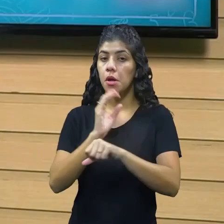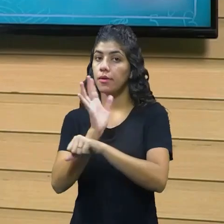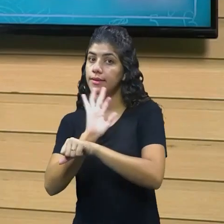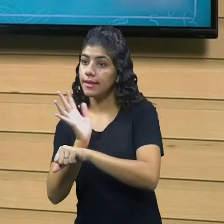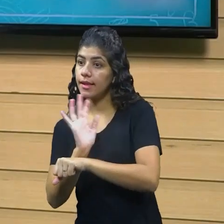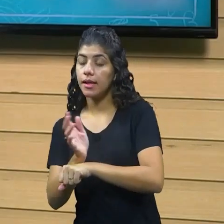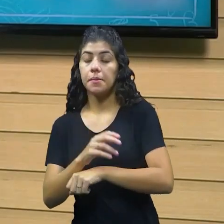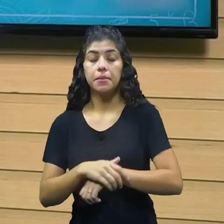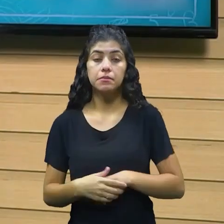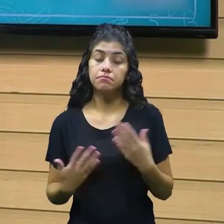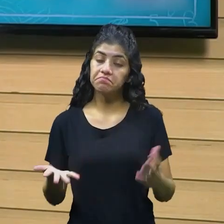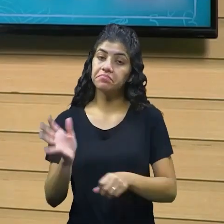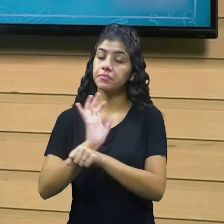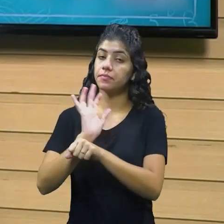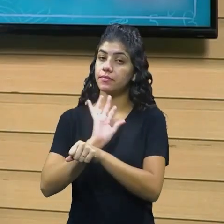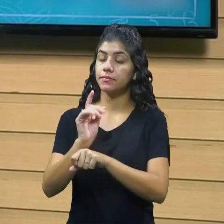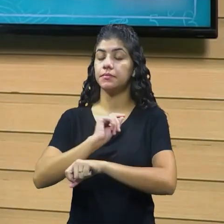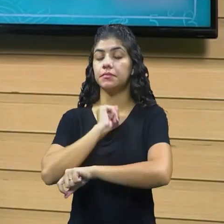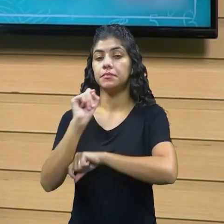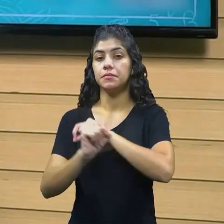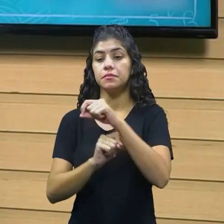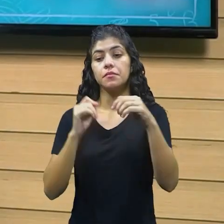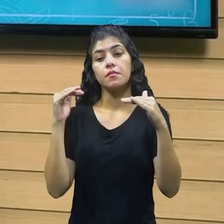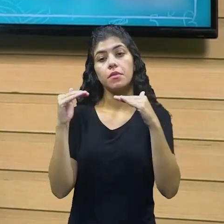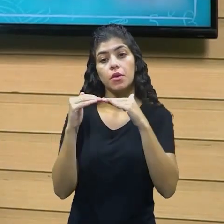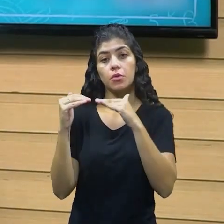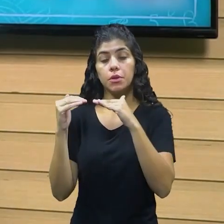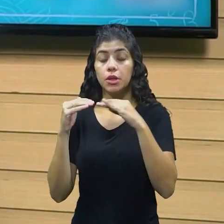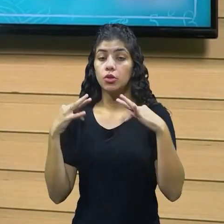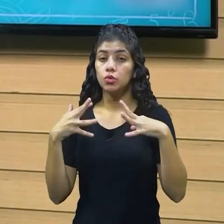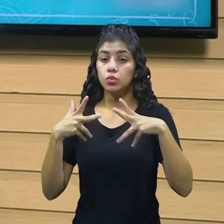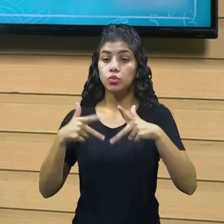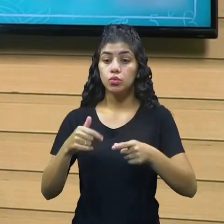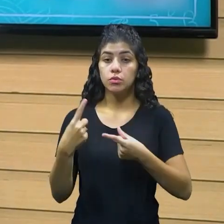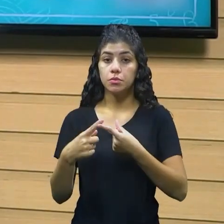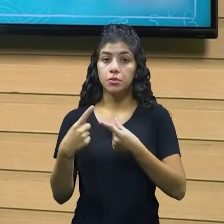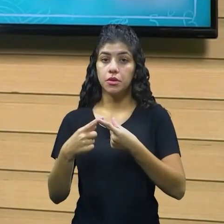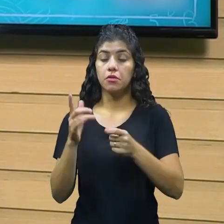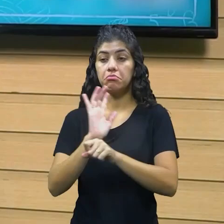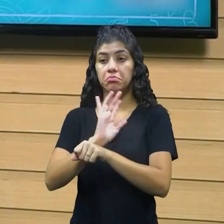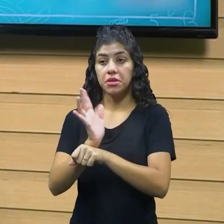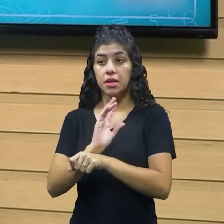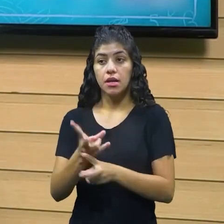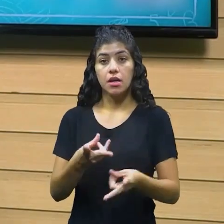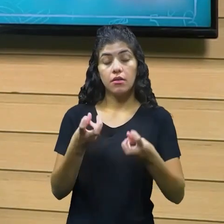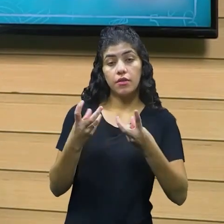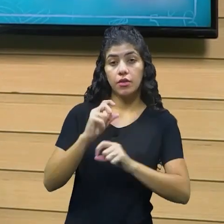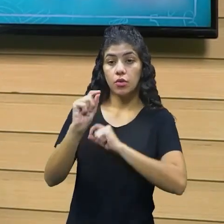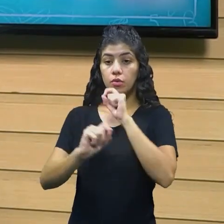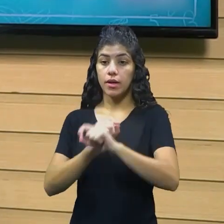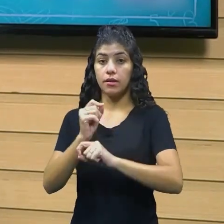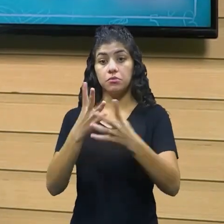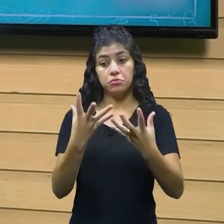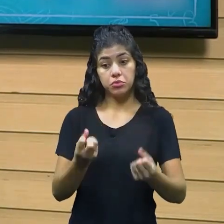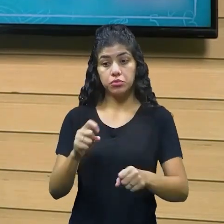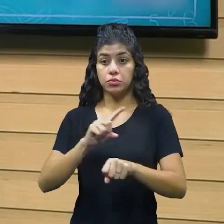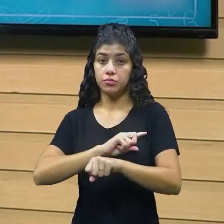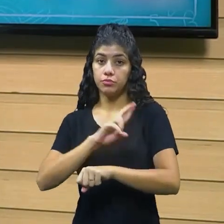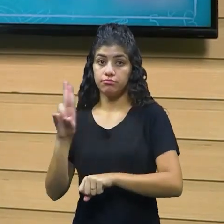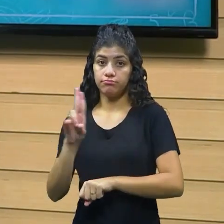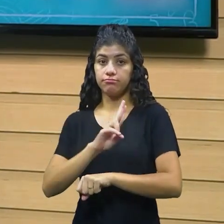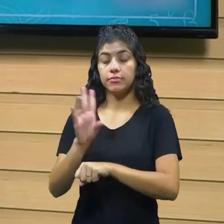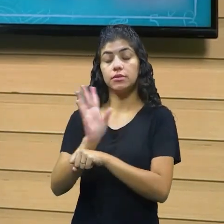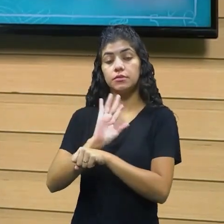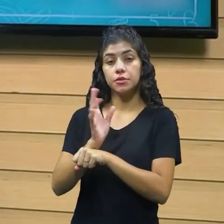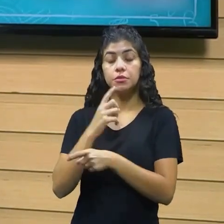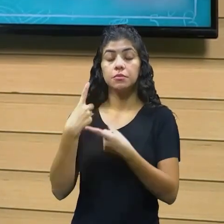E o cinema tem tudo a ver com essa questão, porque foi no cinema que se verificou, ele recebeu esse título, justamente